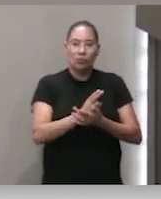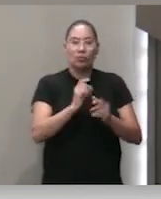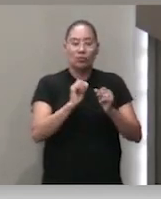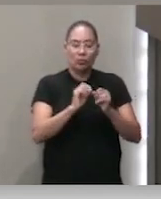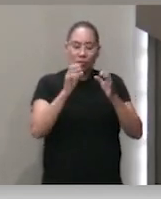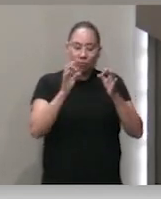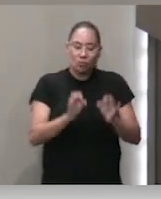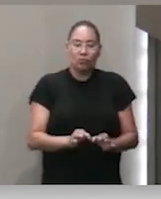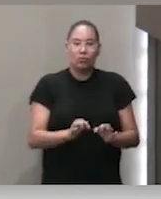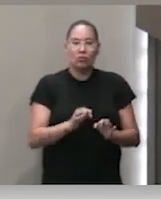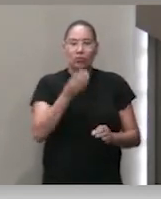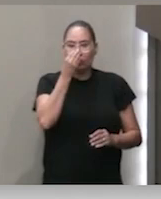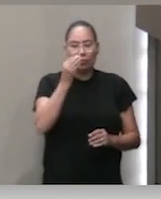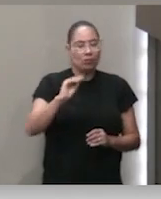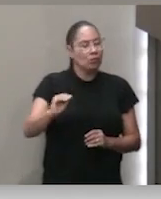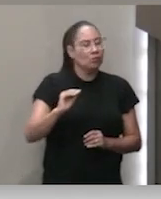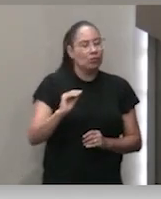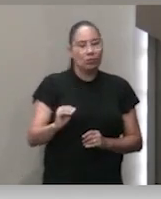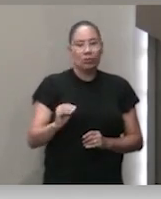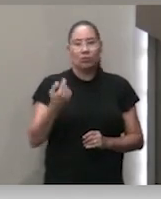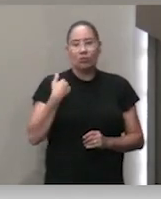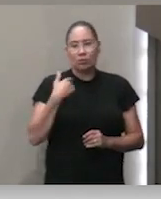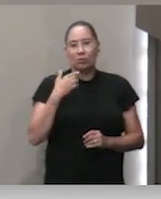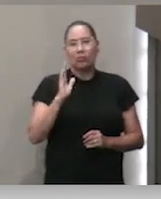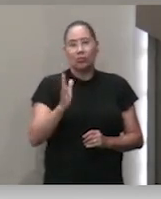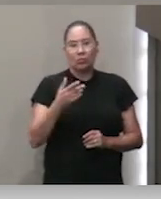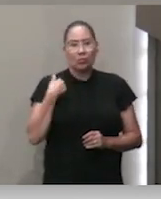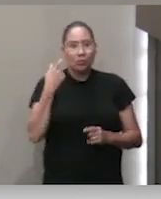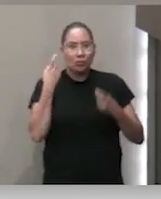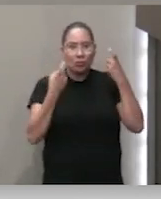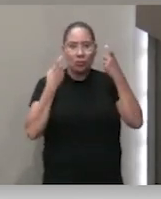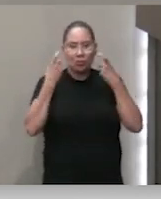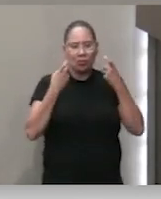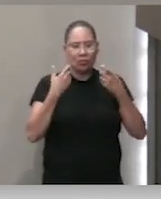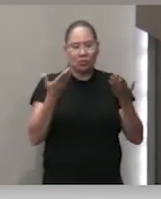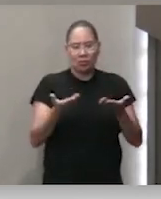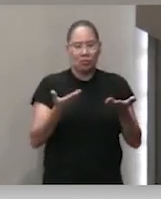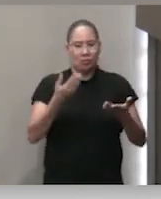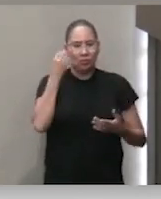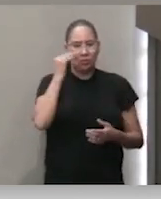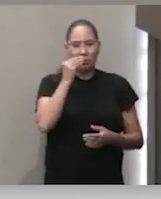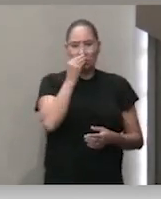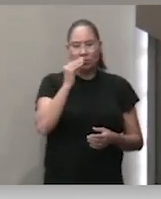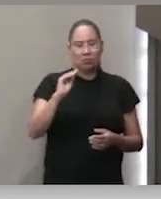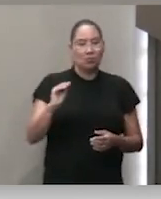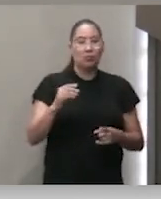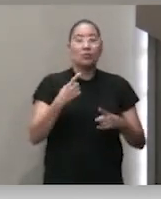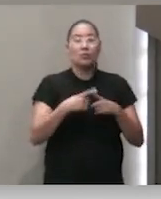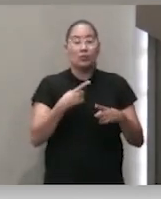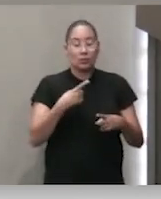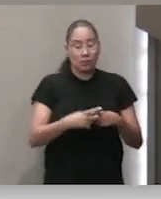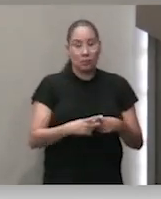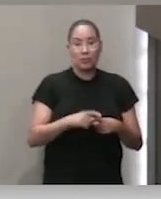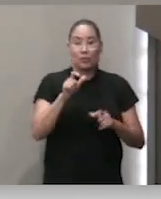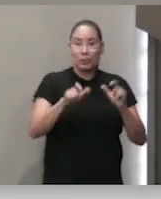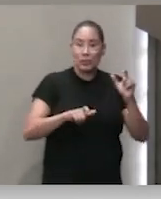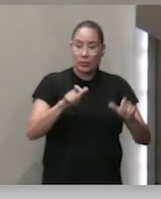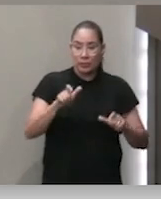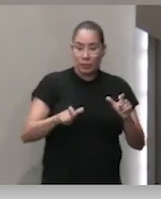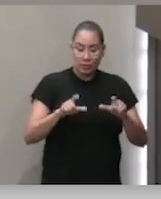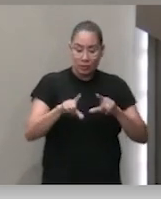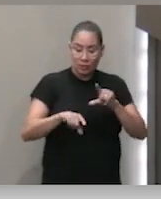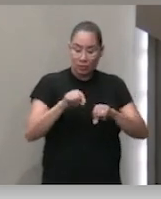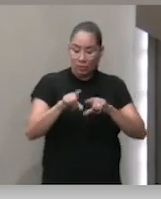correto. Não dê bola. Uma vez eu dava bola, hoje eu não dou bola, sabe por quê? Porque realmente quem foi o escolhido